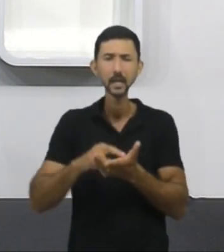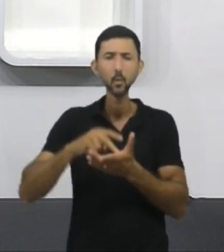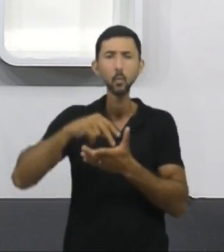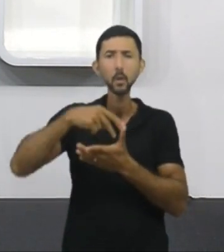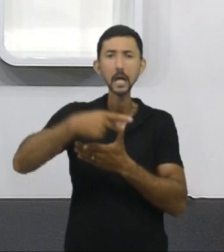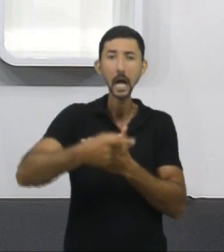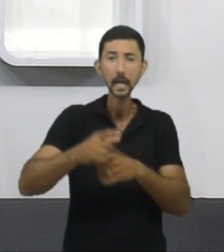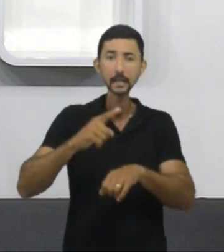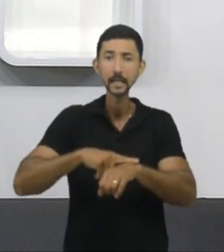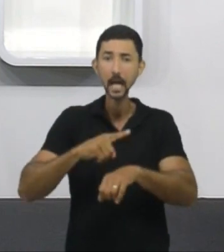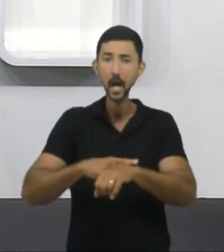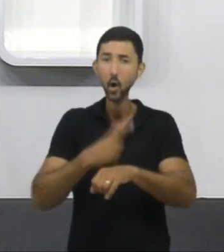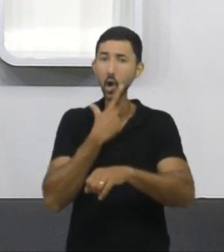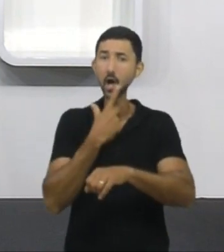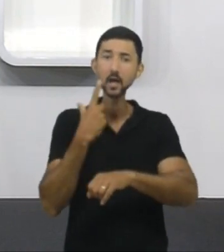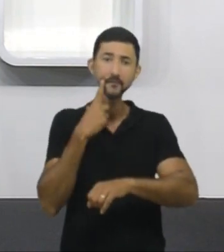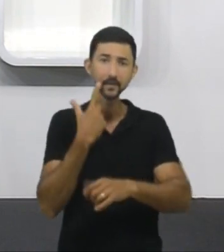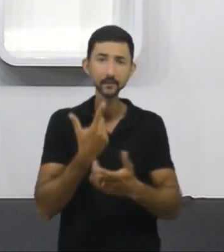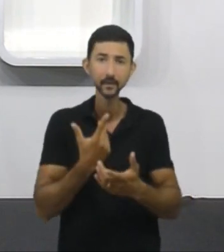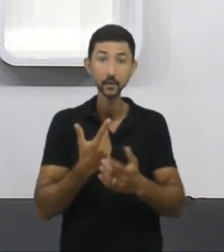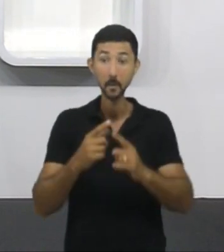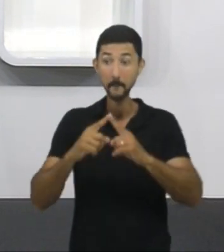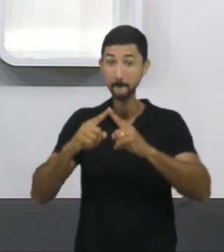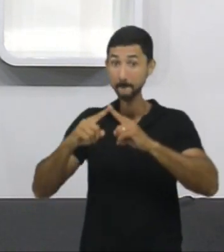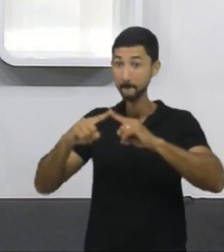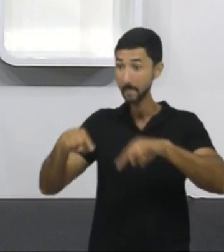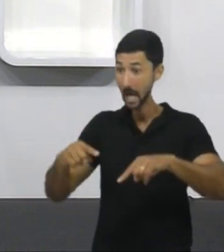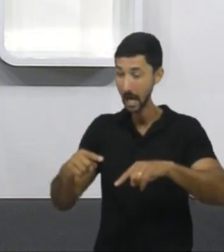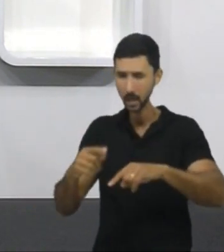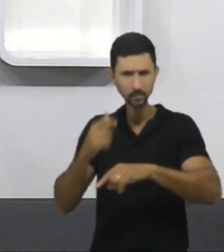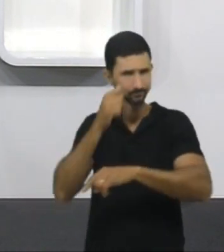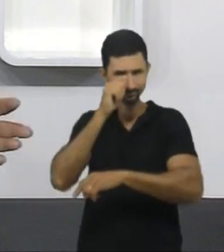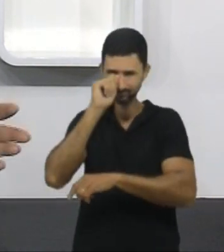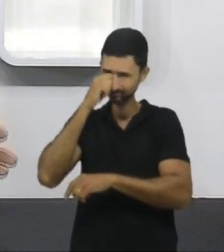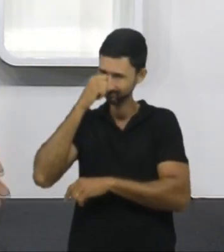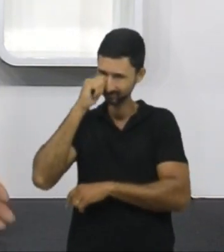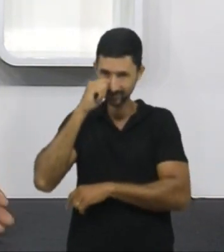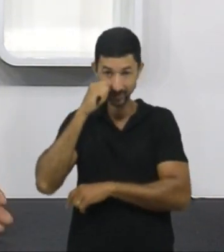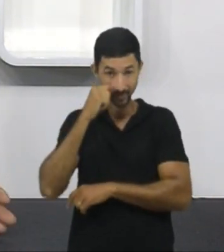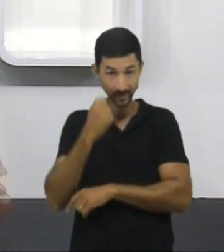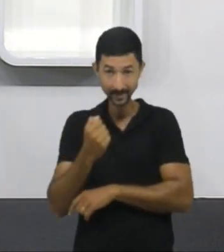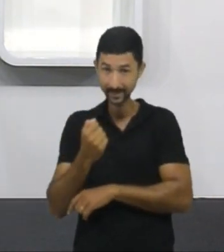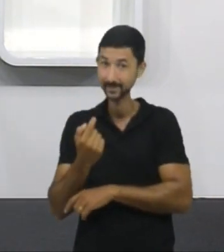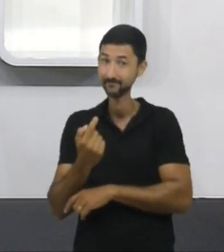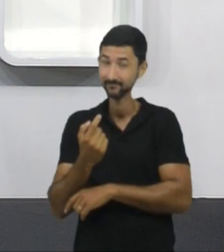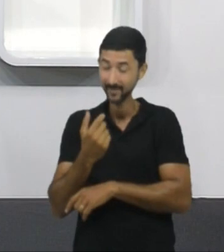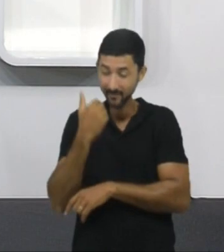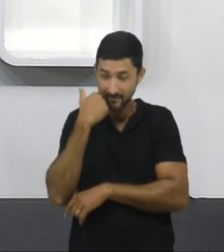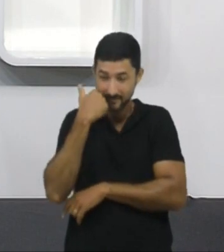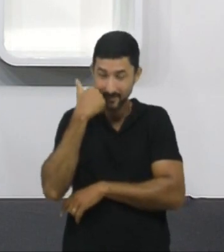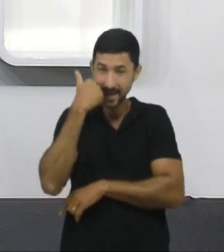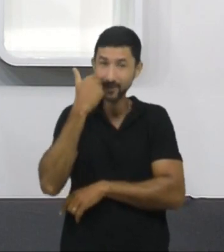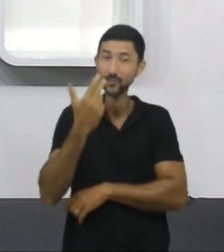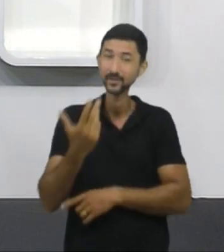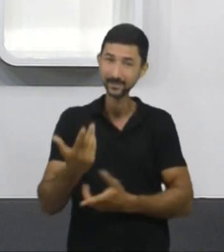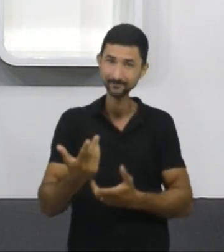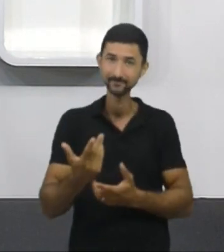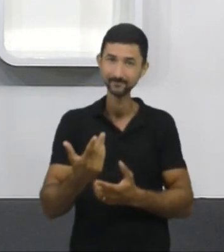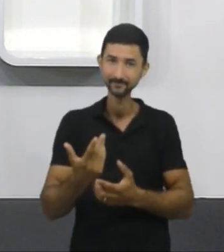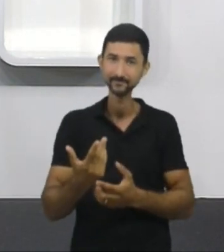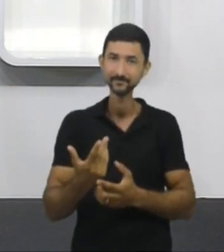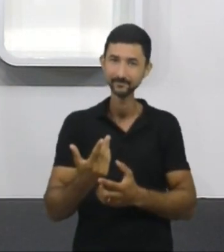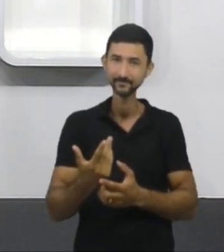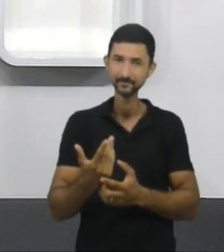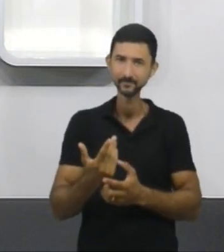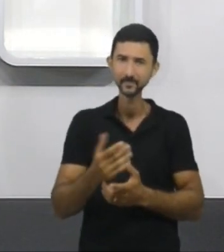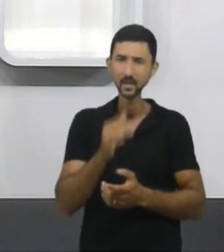na hora do intervalo, mas eu não chorei, embora eu tivesse passado muita vergonha, você